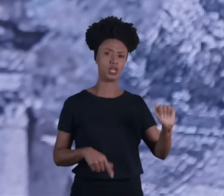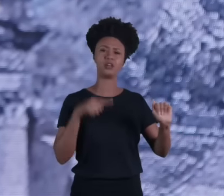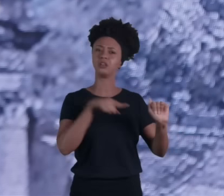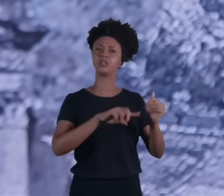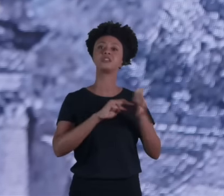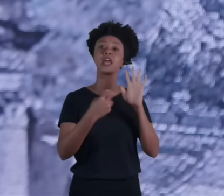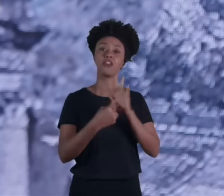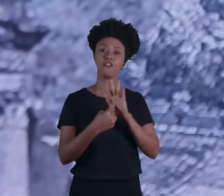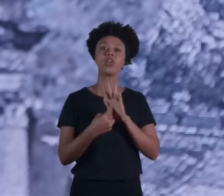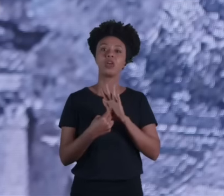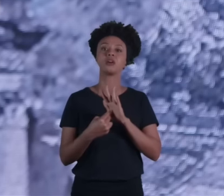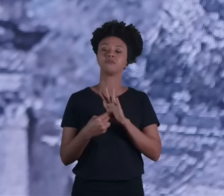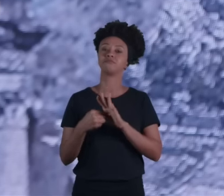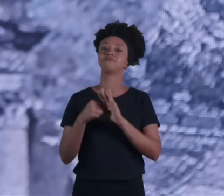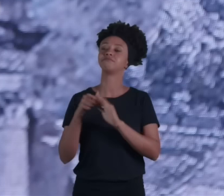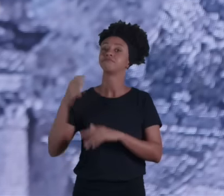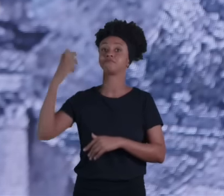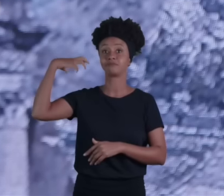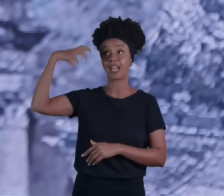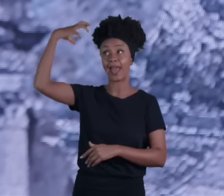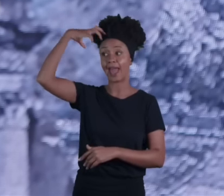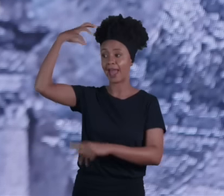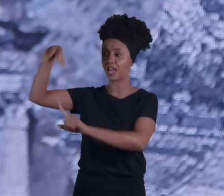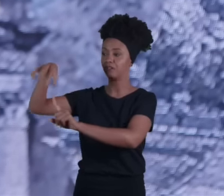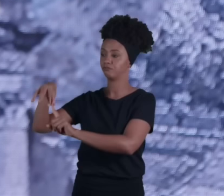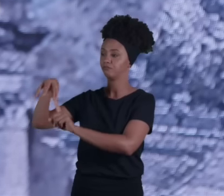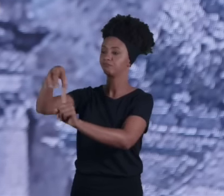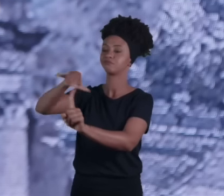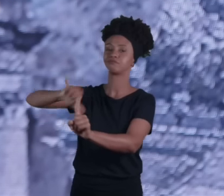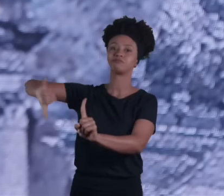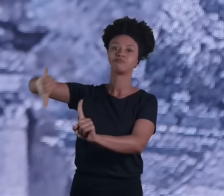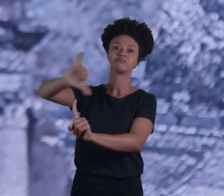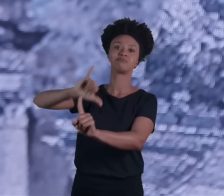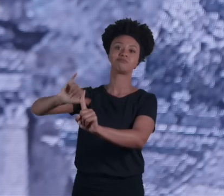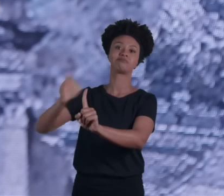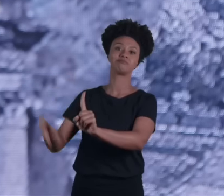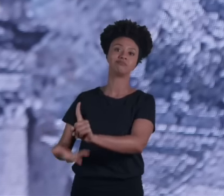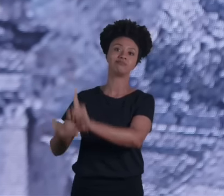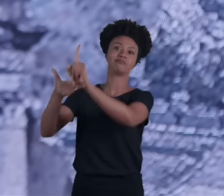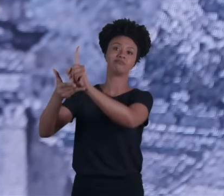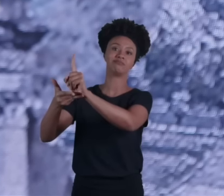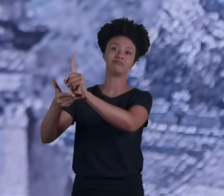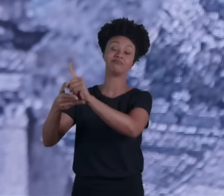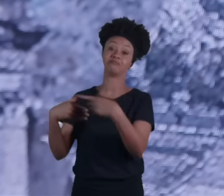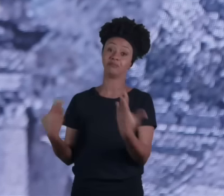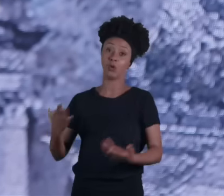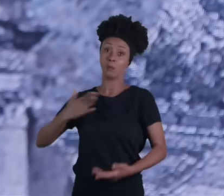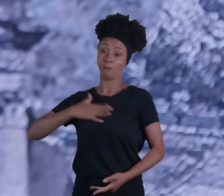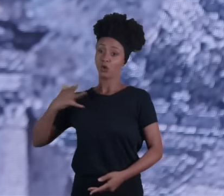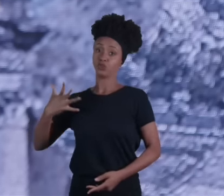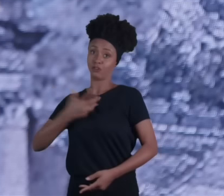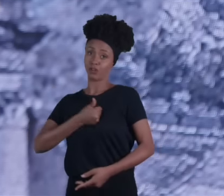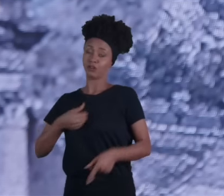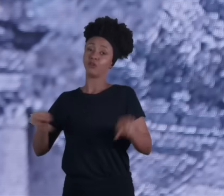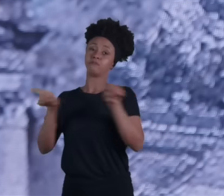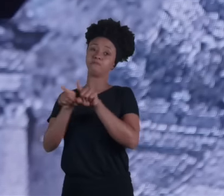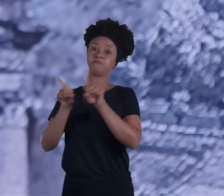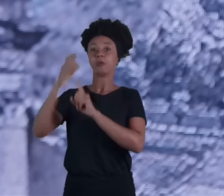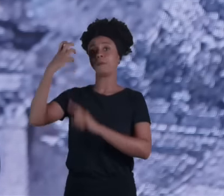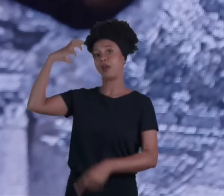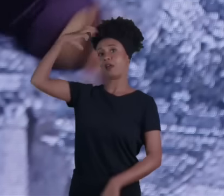assim: Jesus é o meu Salvador, mas ele é o meu rei. E